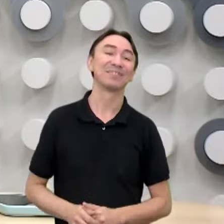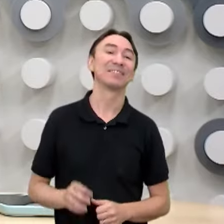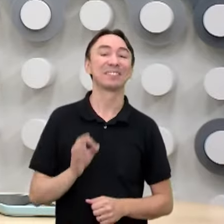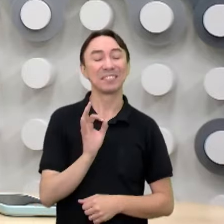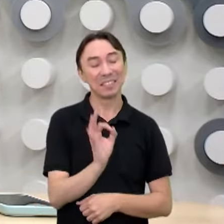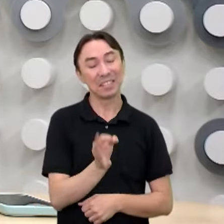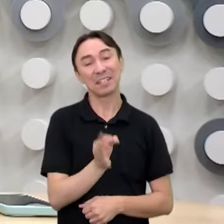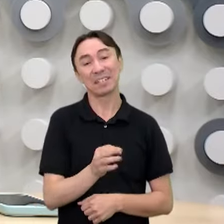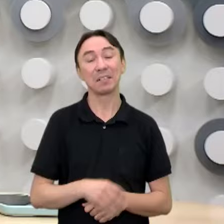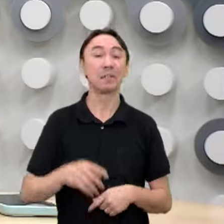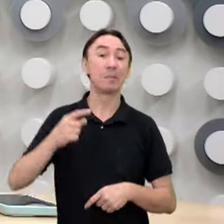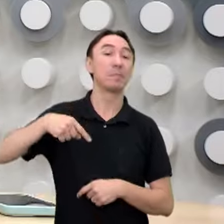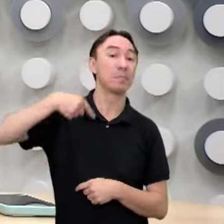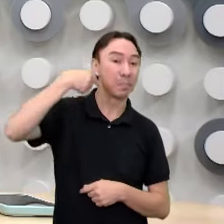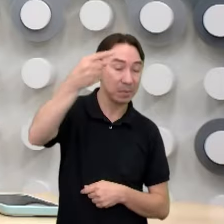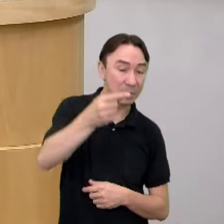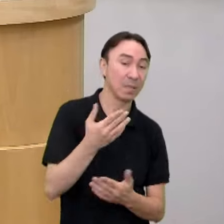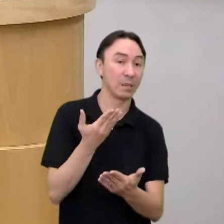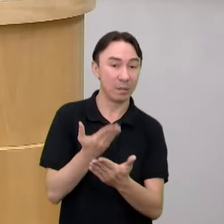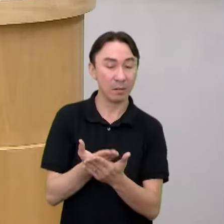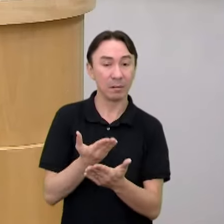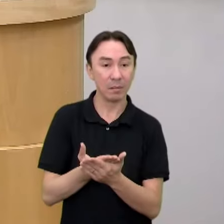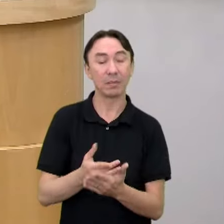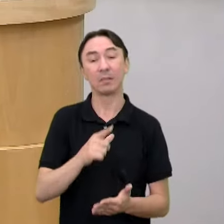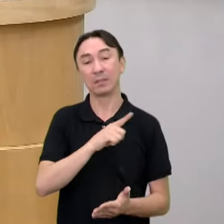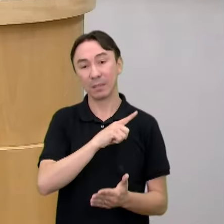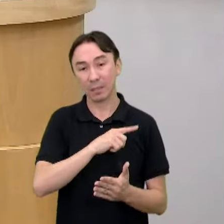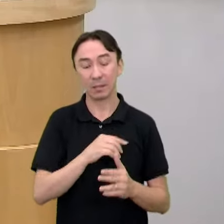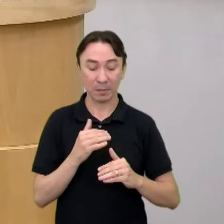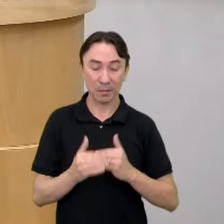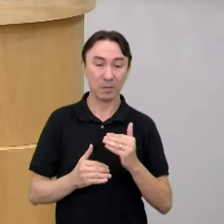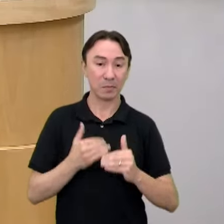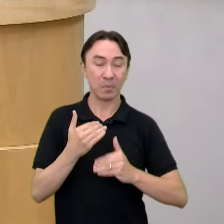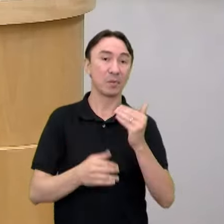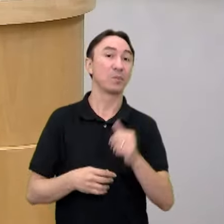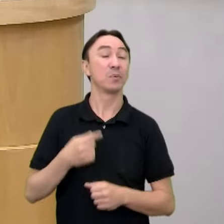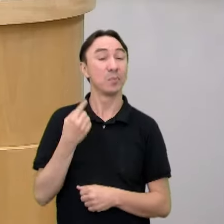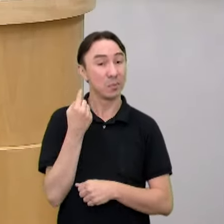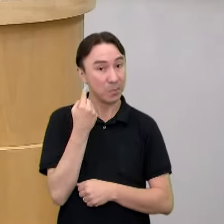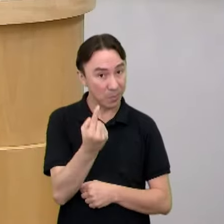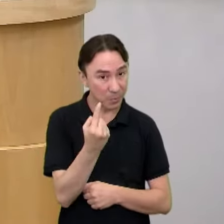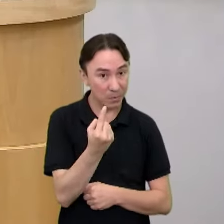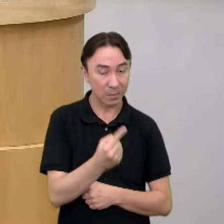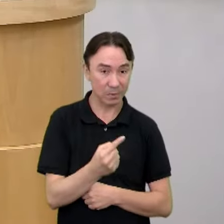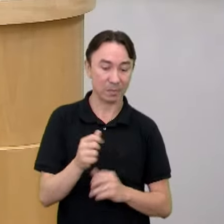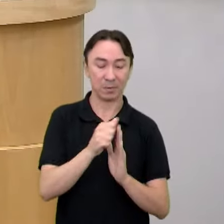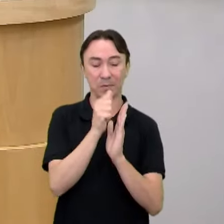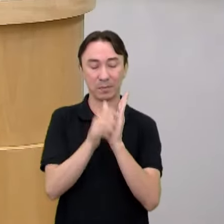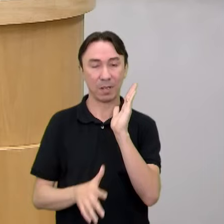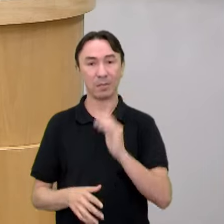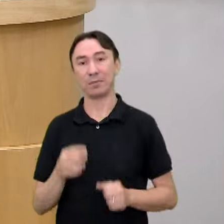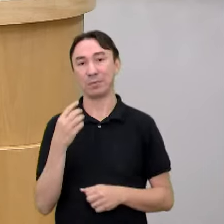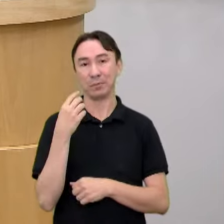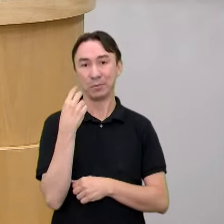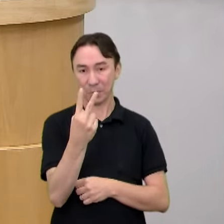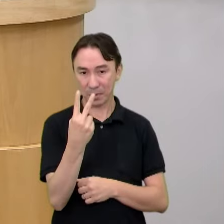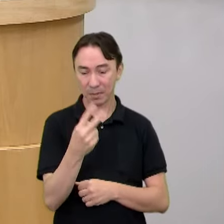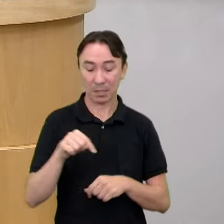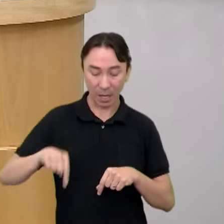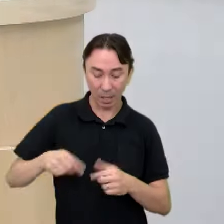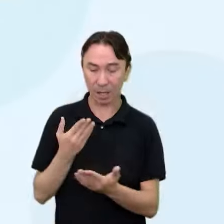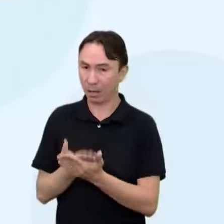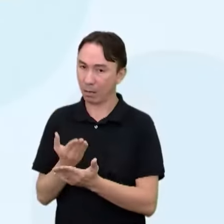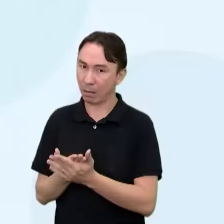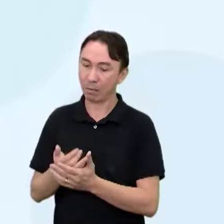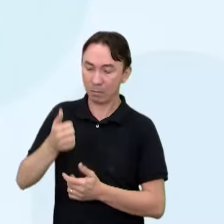aula teremos aí o desenvolvimento 1 da atividade 2. Não esqueçam de avaliar essa aula, como vocês sempre já estão